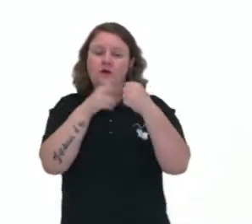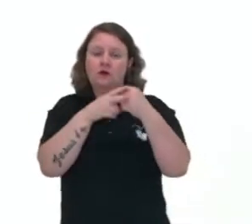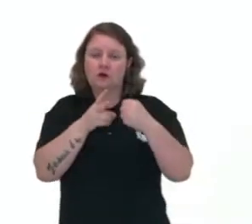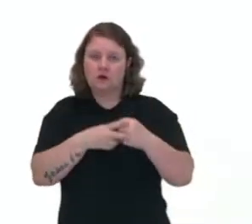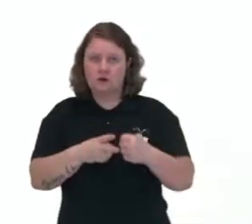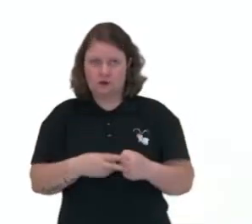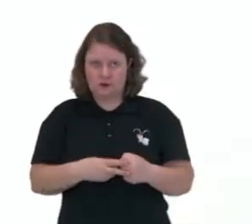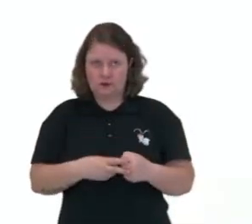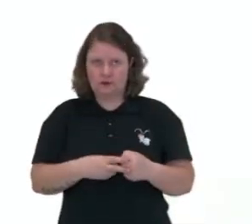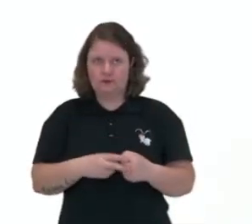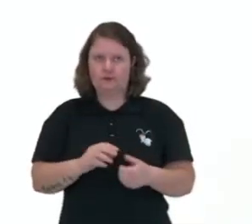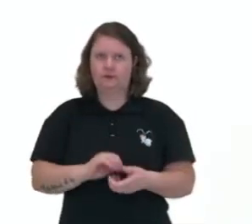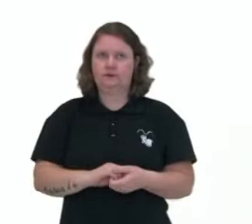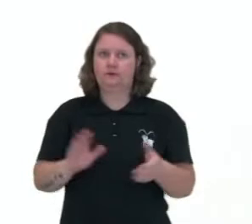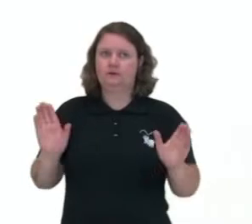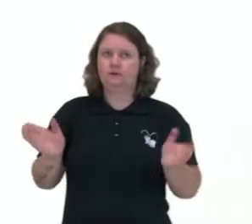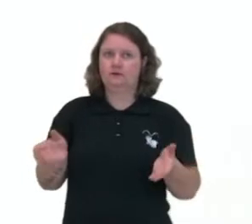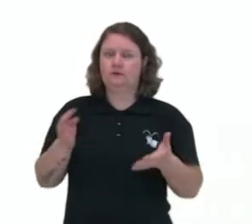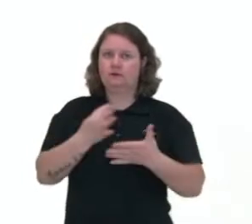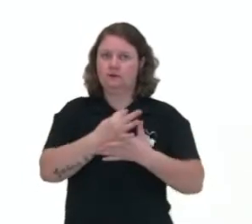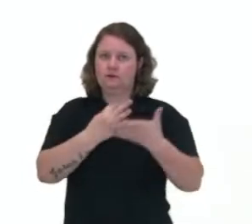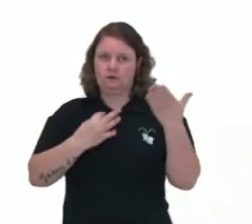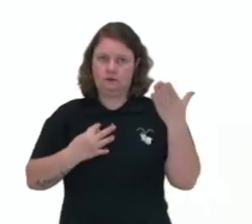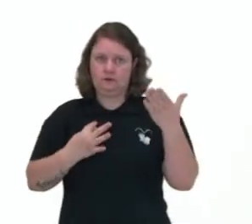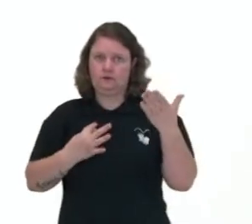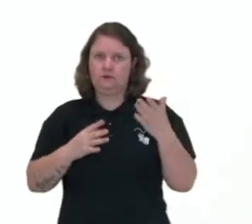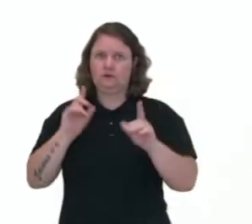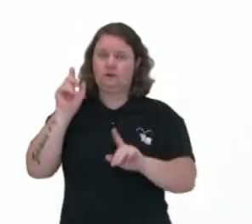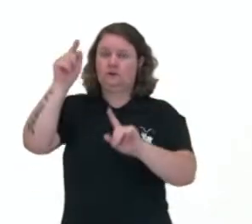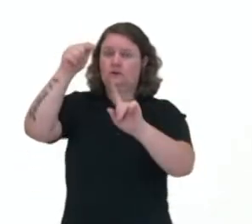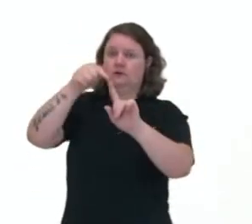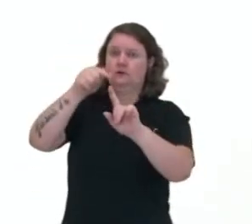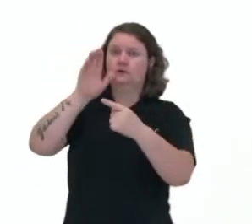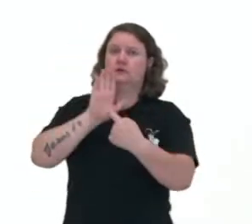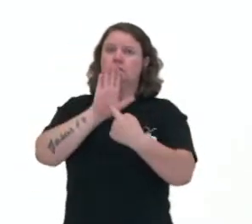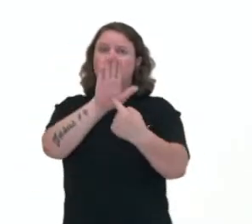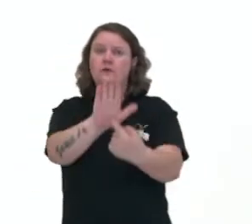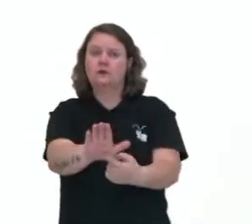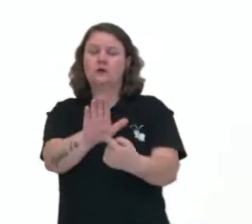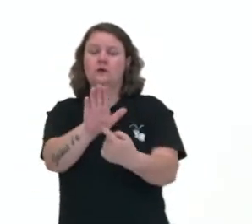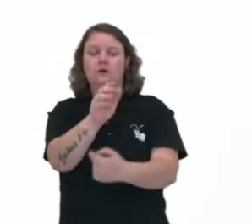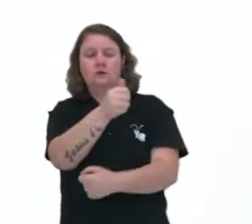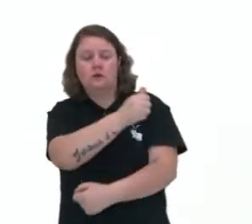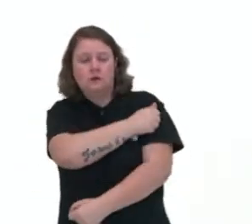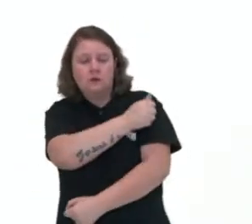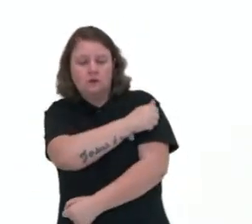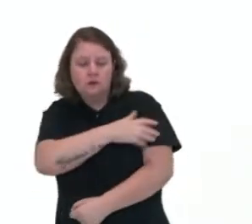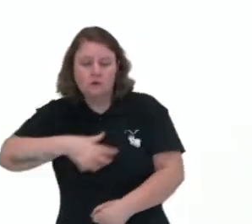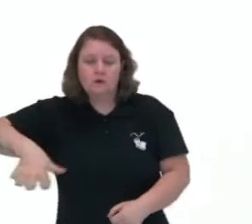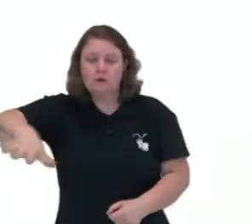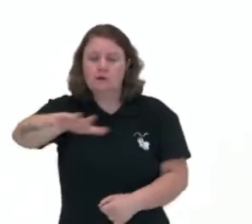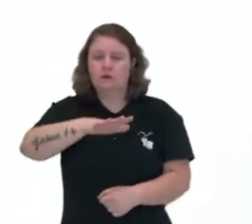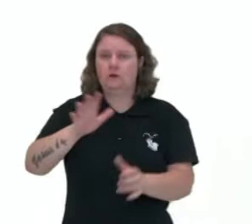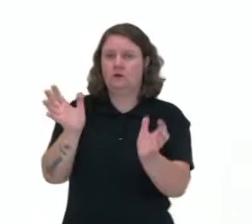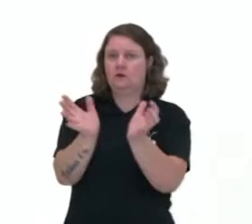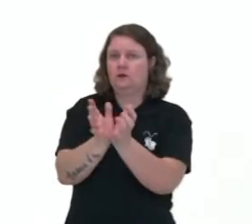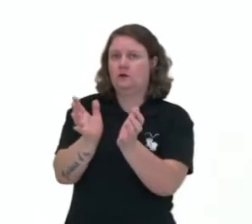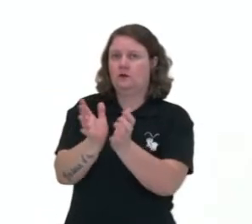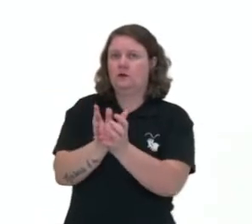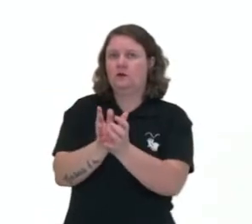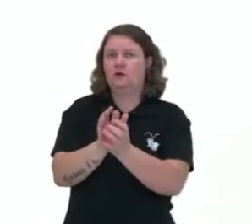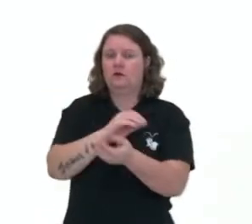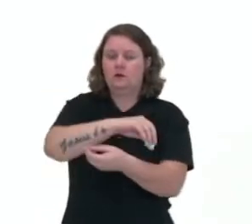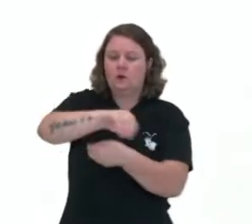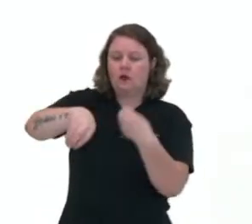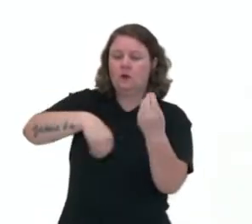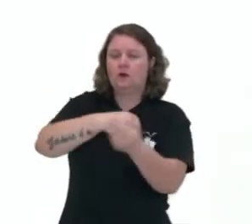locuções verbais. Olha aqui o trecho. O objetivo é mostrar aos alunos e a toda a comunidade em geral a